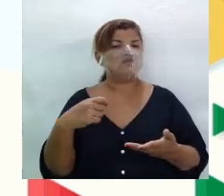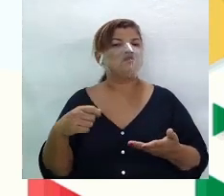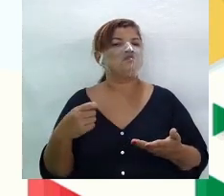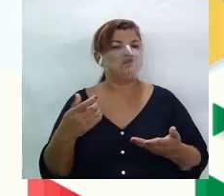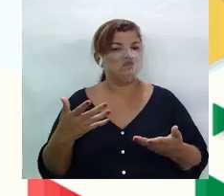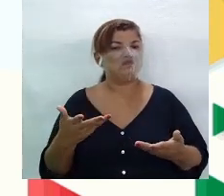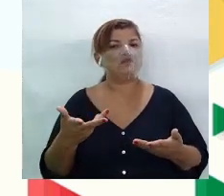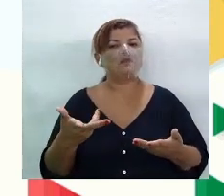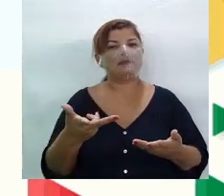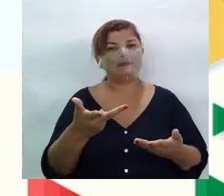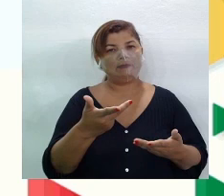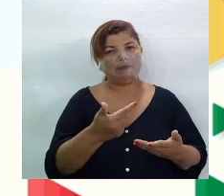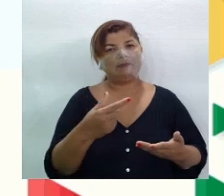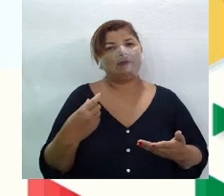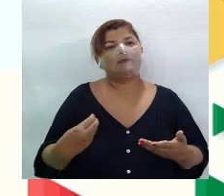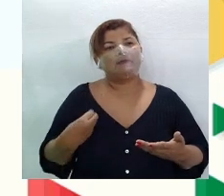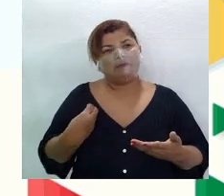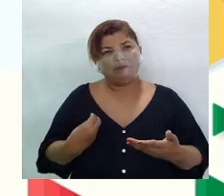biografia dele já traz